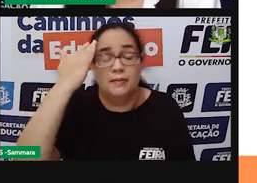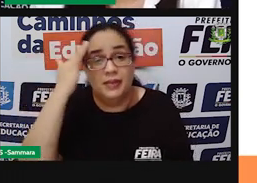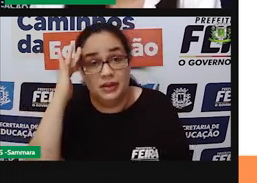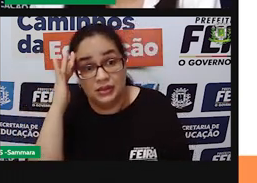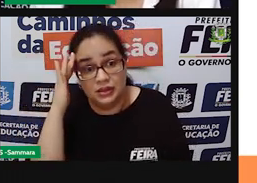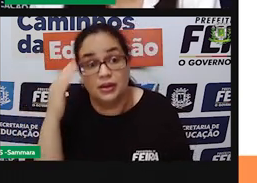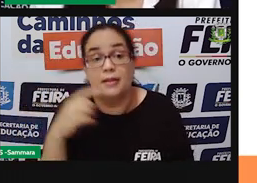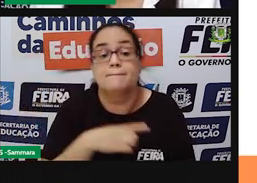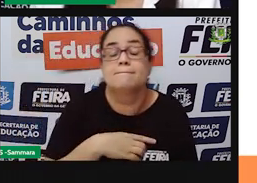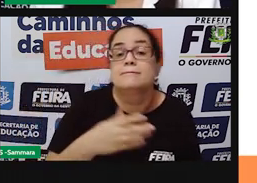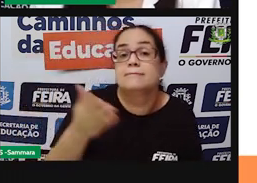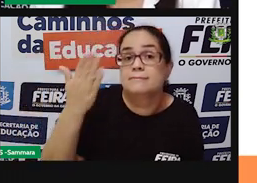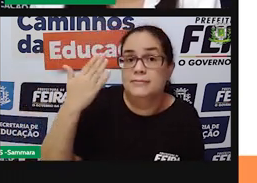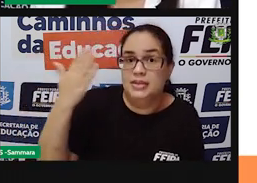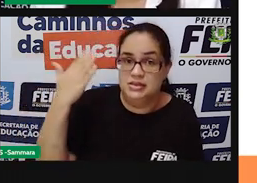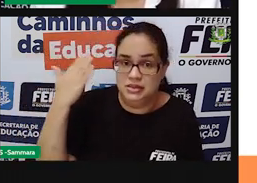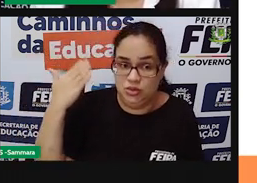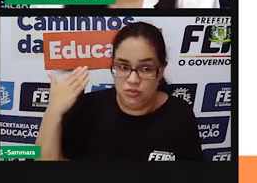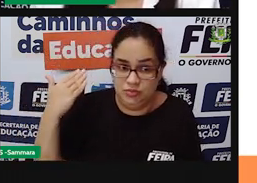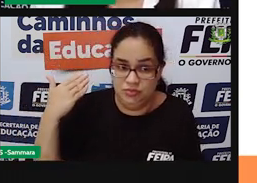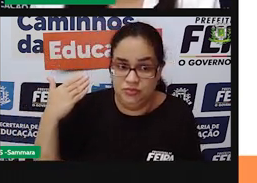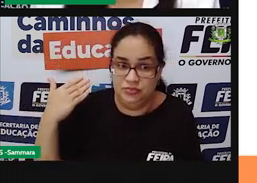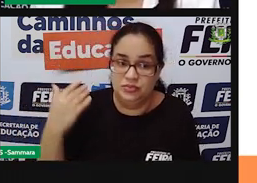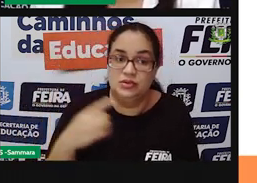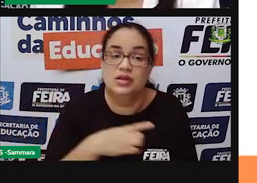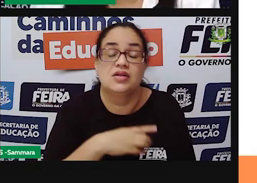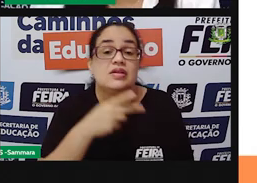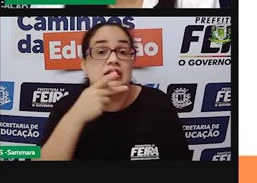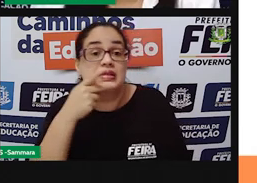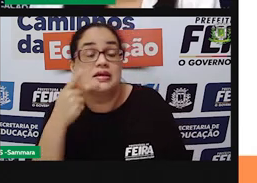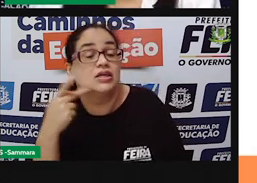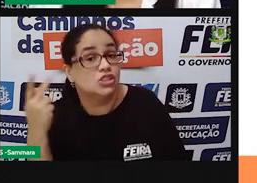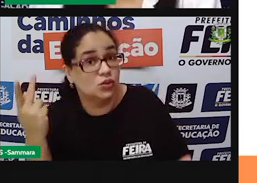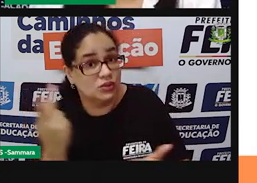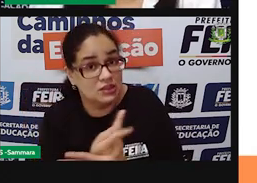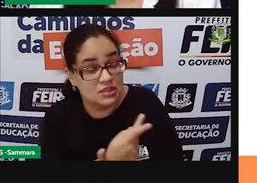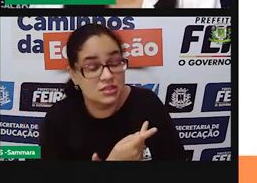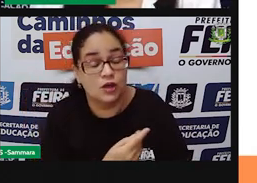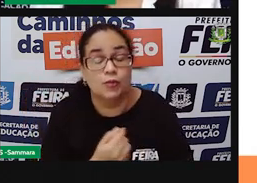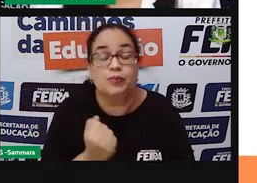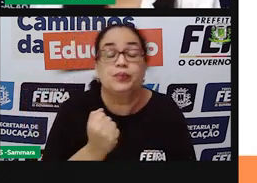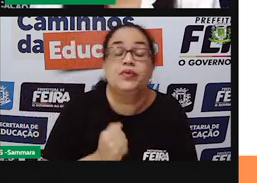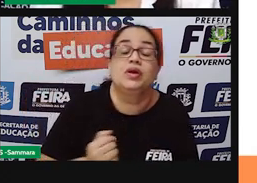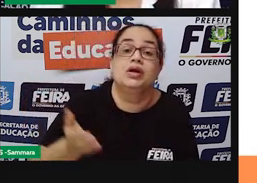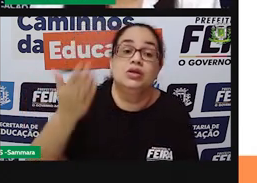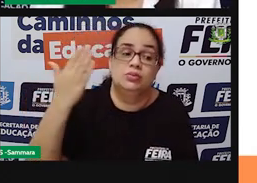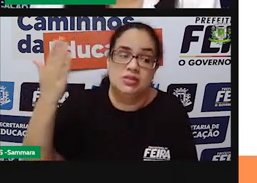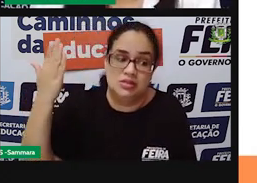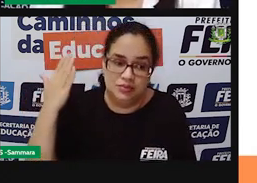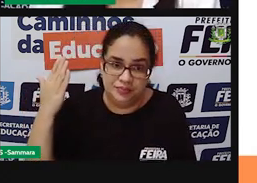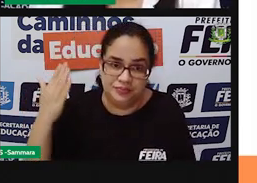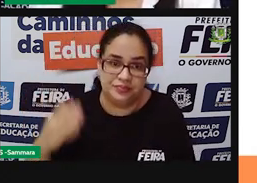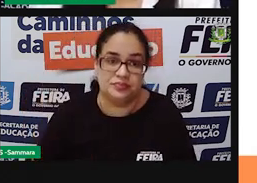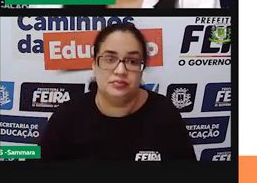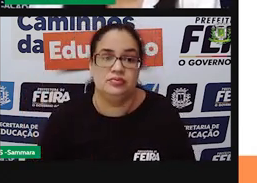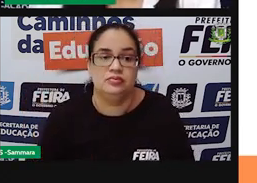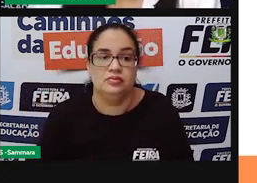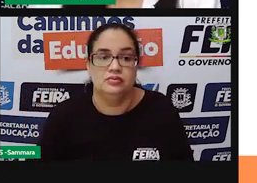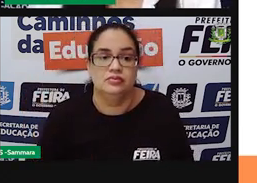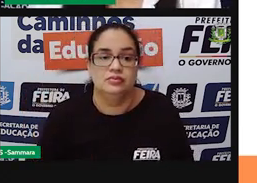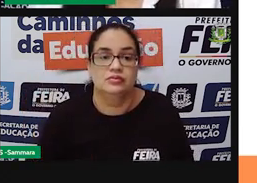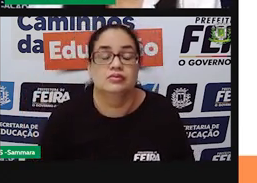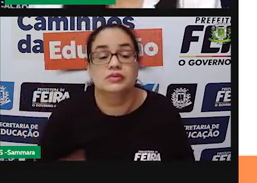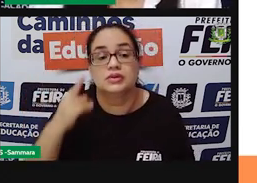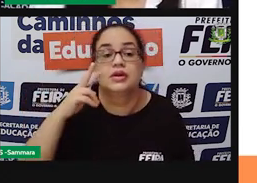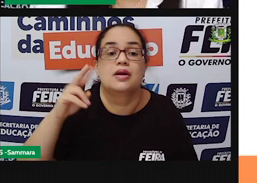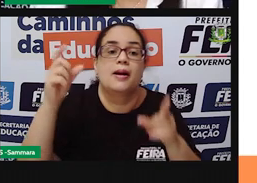estão empregados no passado, estão indicando ações que foram realizadas no passado. Então,